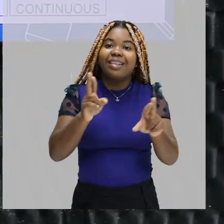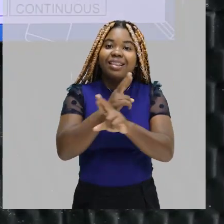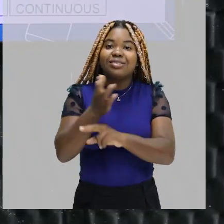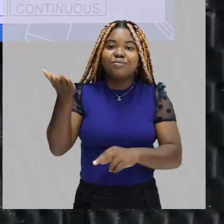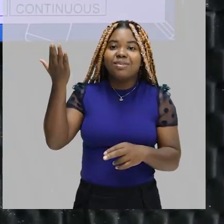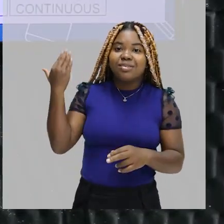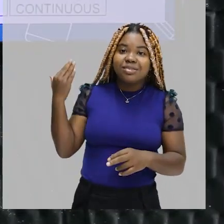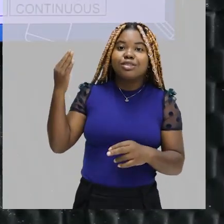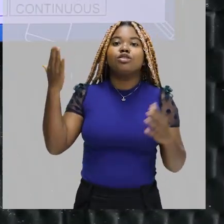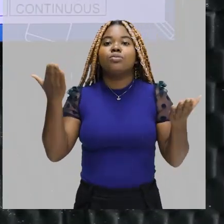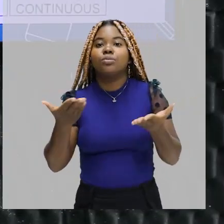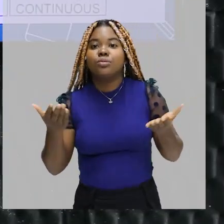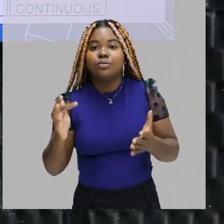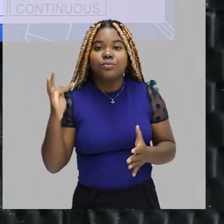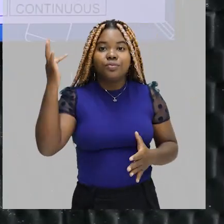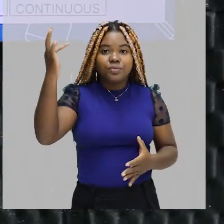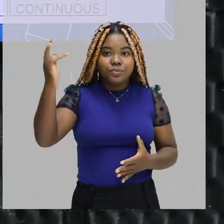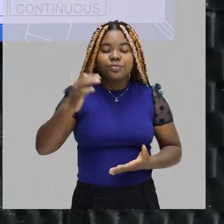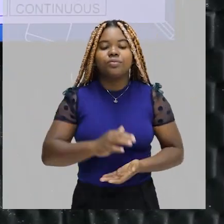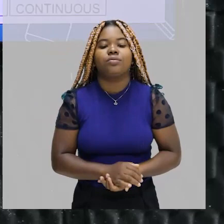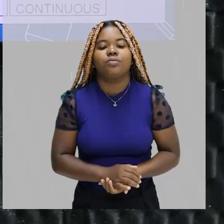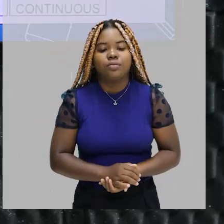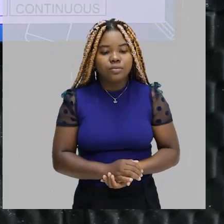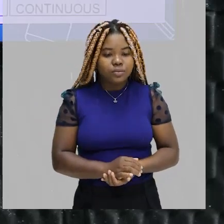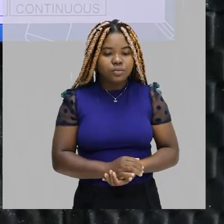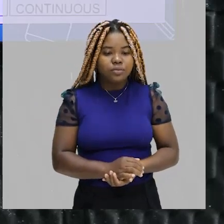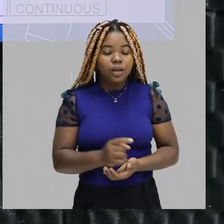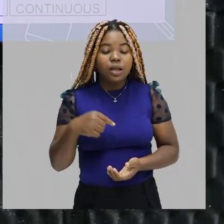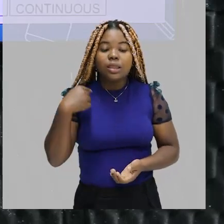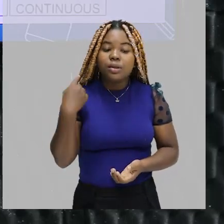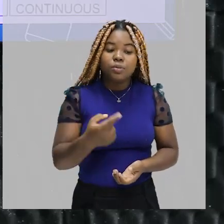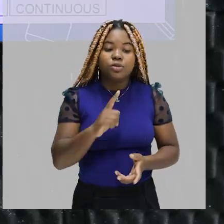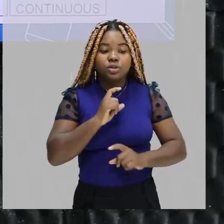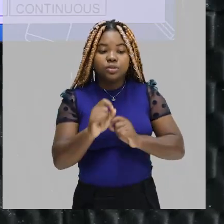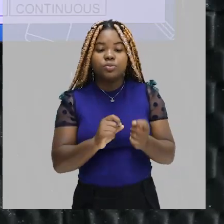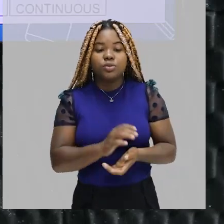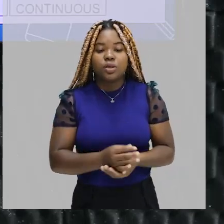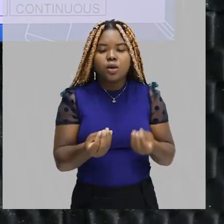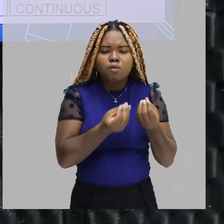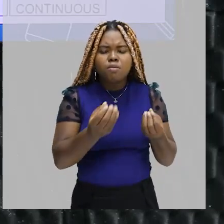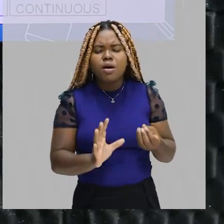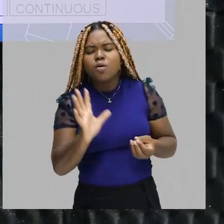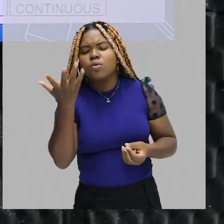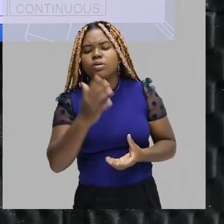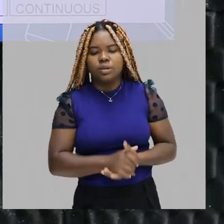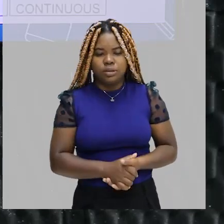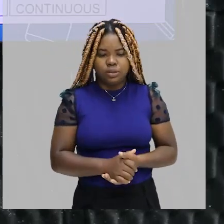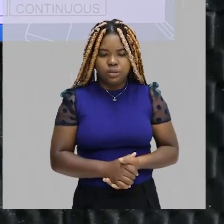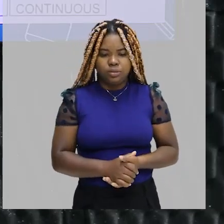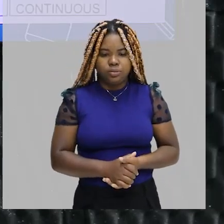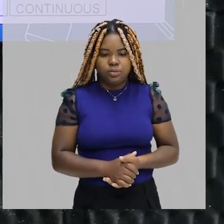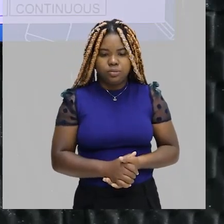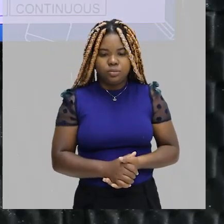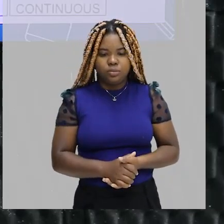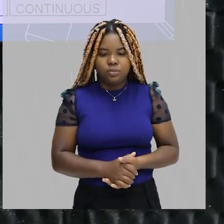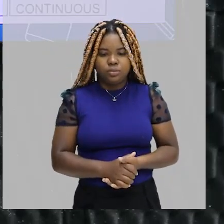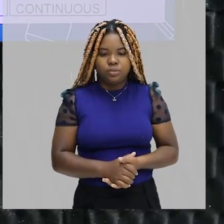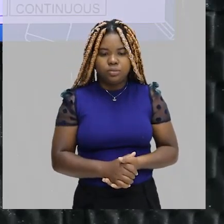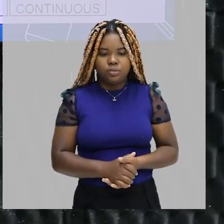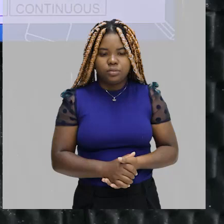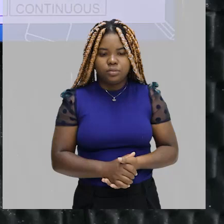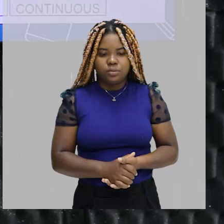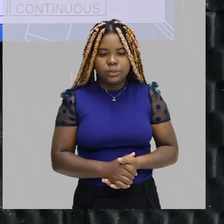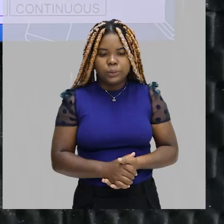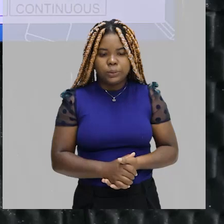bom? Depois, os tempos verbais, eles são formados justamente por esses dois componentes, essas duas